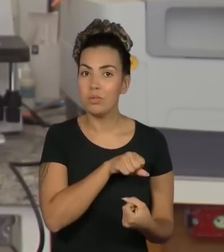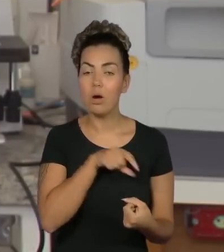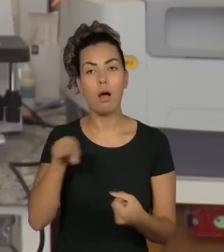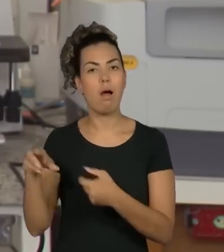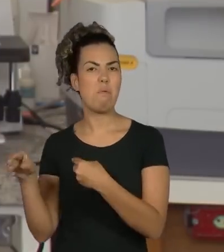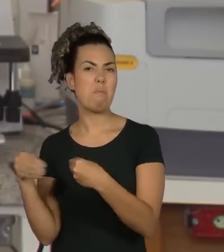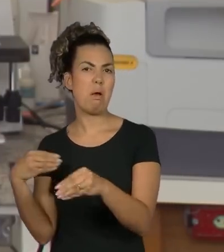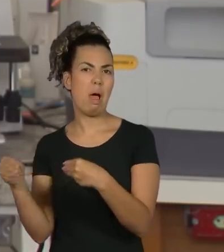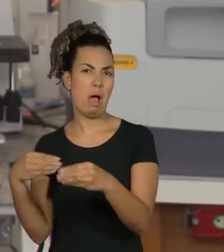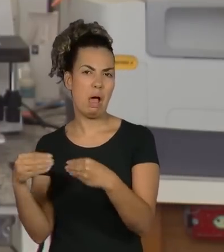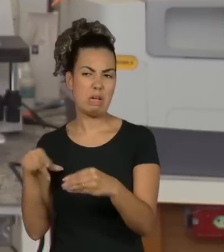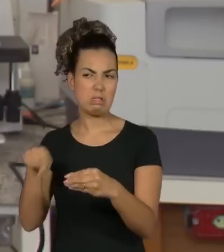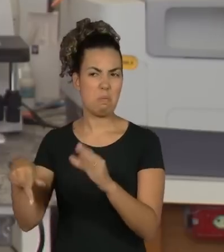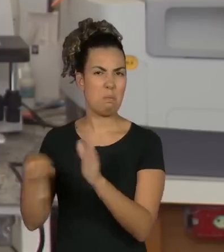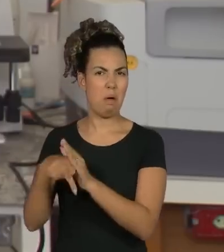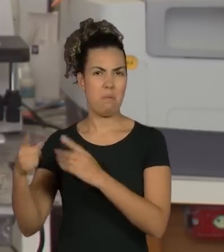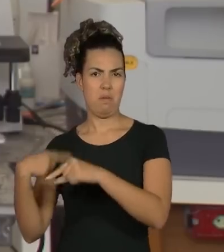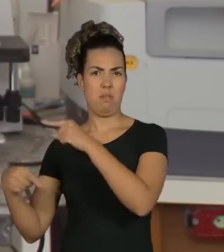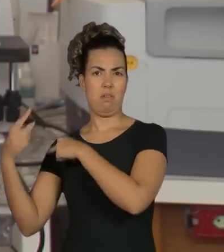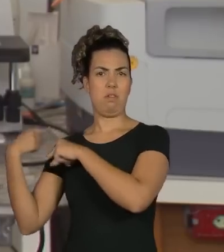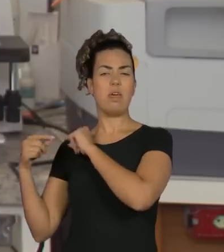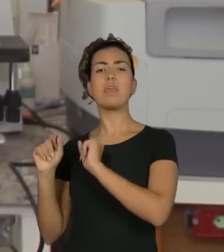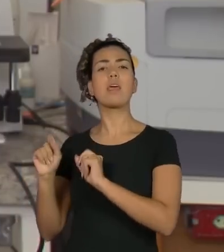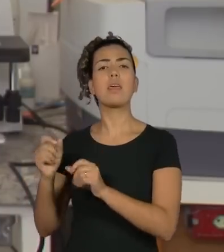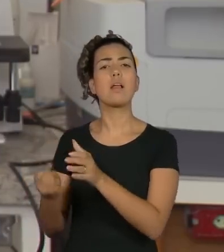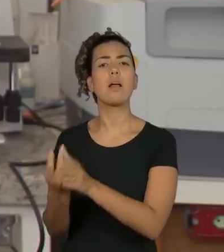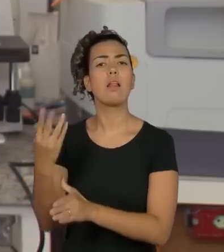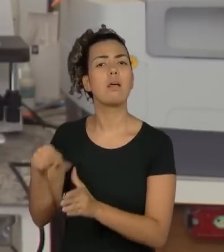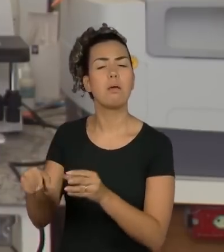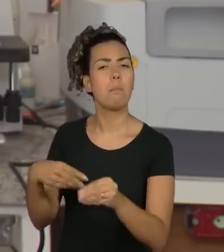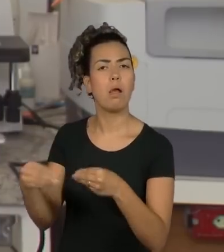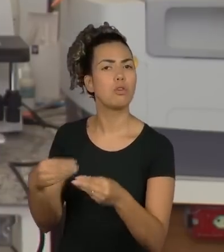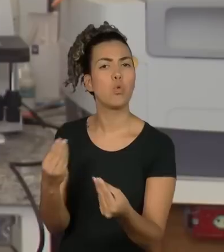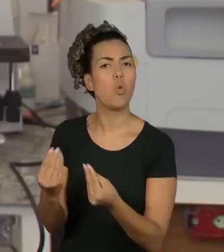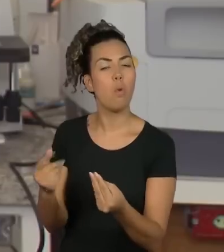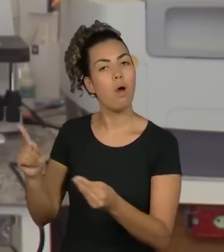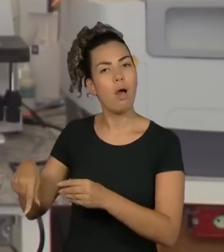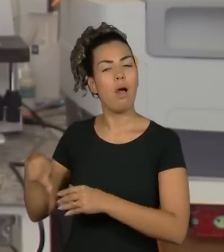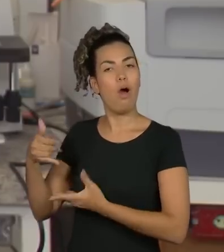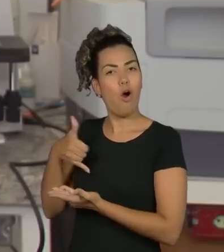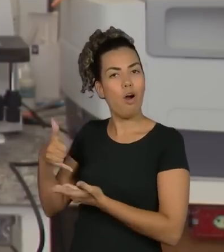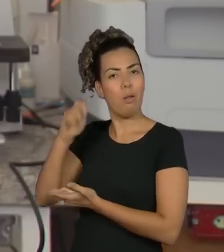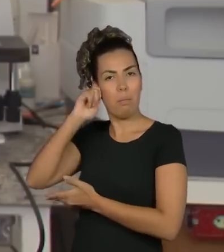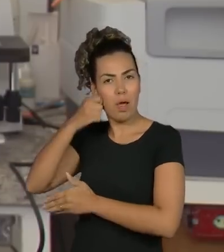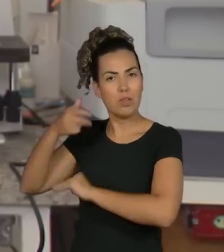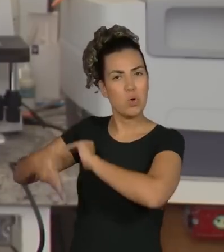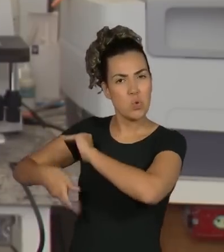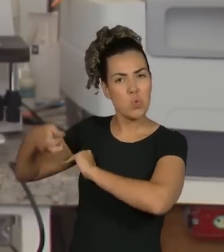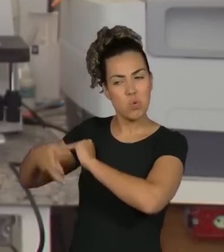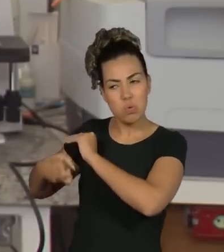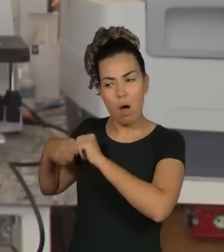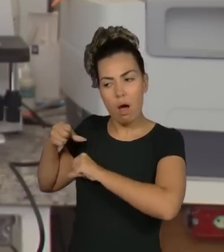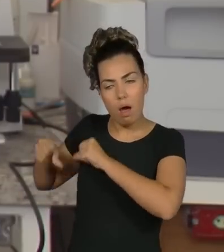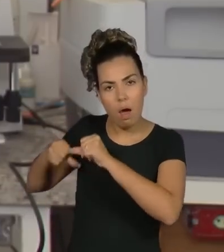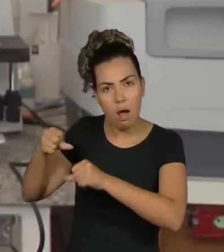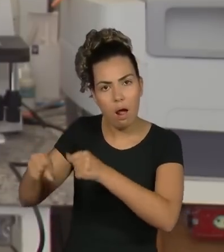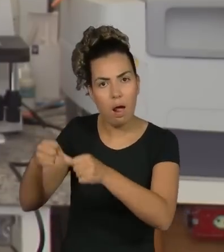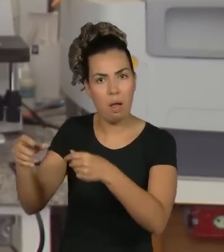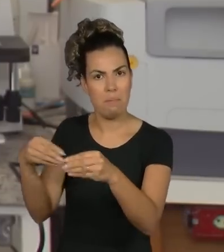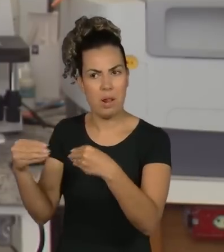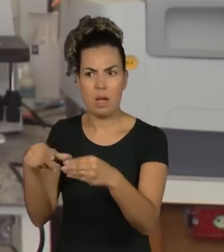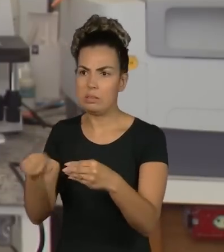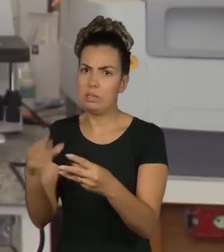plásticos de origem fóssil, de origem do petróleo, que levam décadas, centenas de anos para serem degradados na natureza, esses plásticos